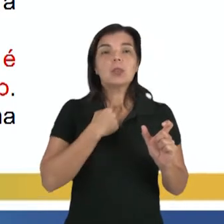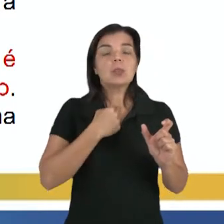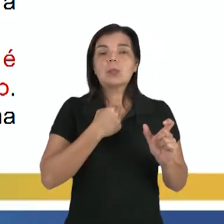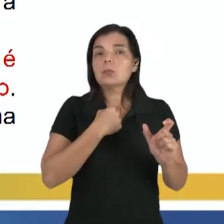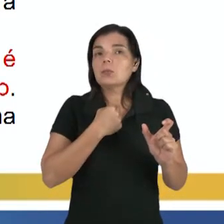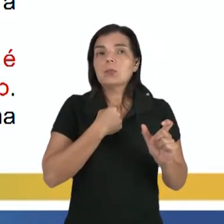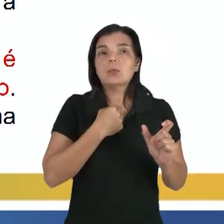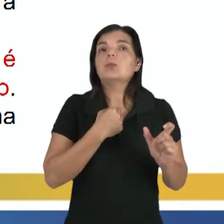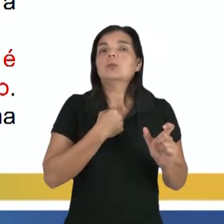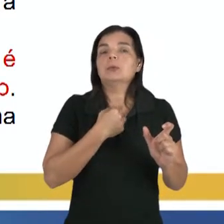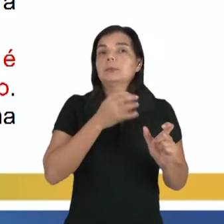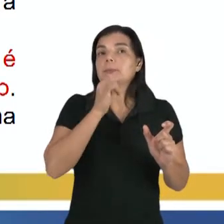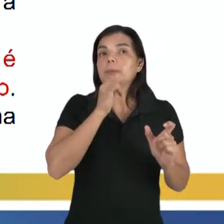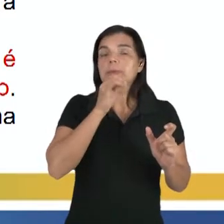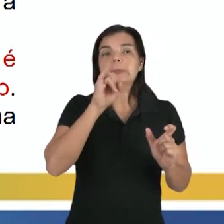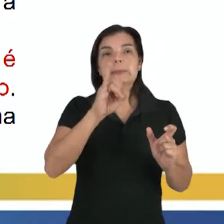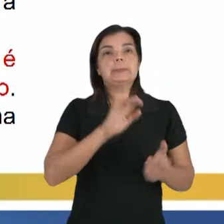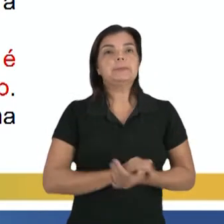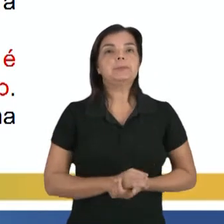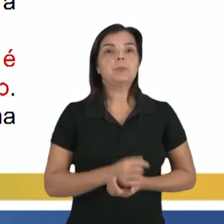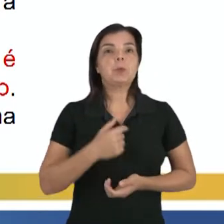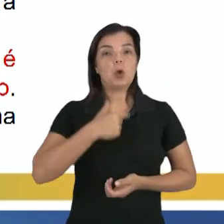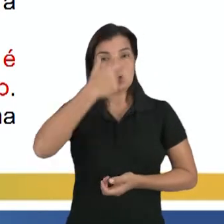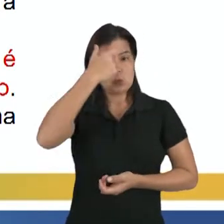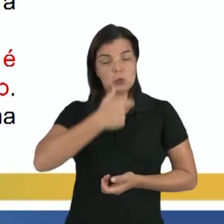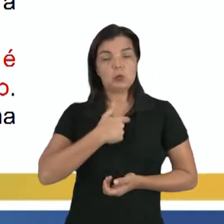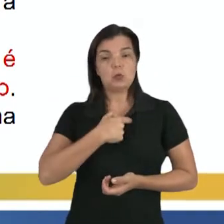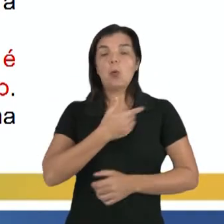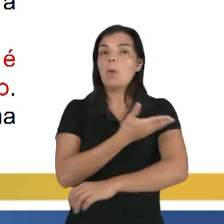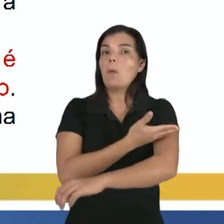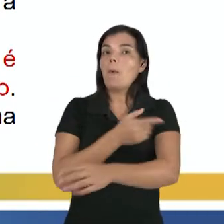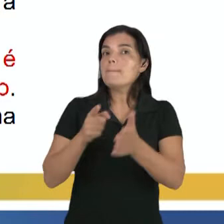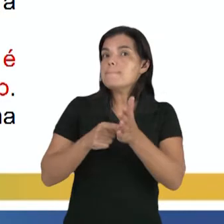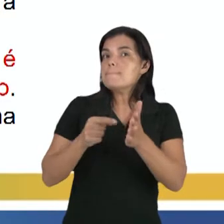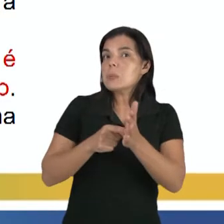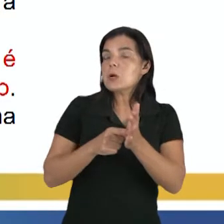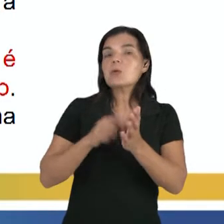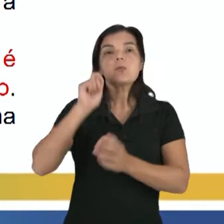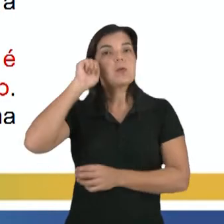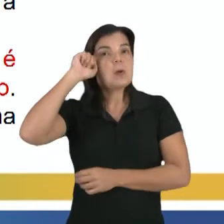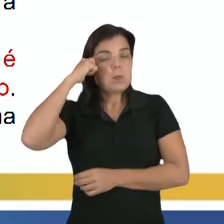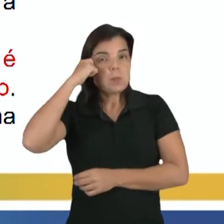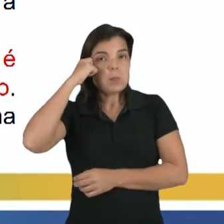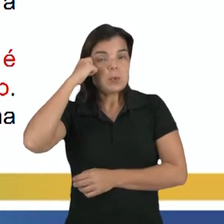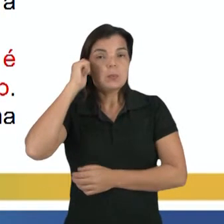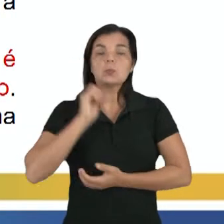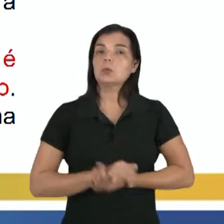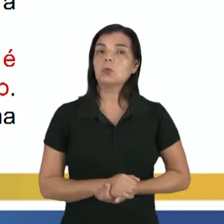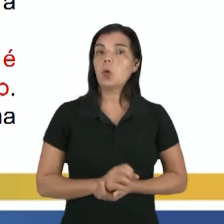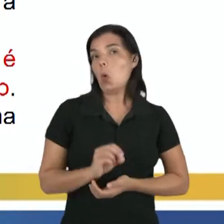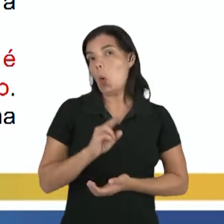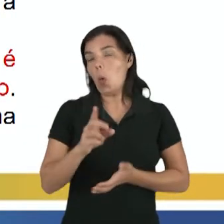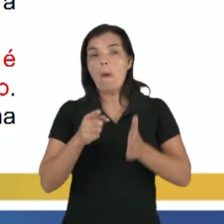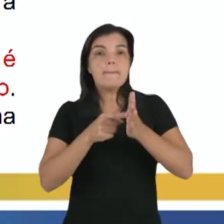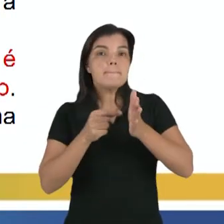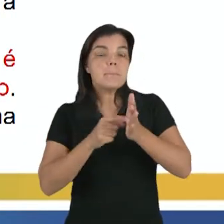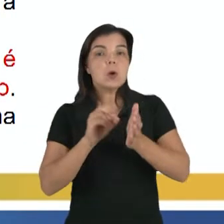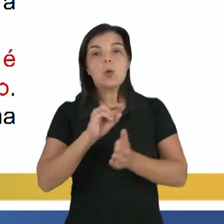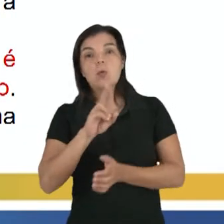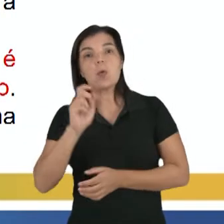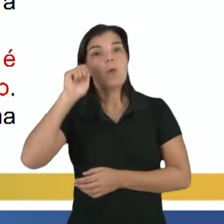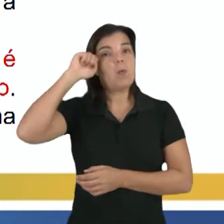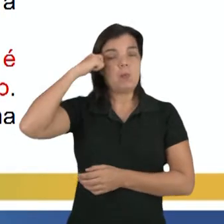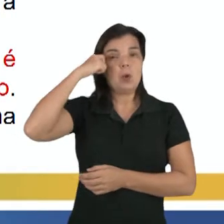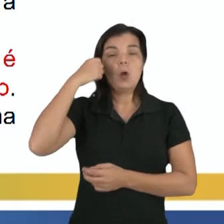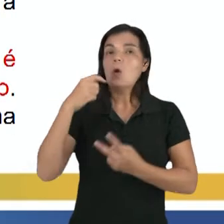pode ser, por exemplo, se eu disser assim, eu sou branco e sou preto, né, ao mesmo tempo, ou eu sou branco ou sou preto, não